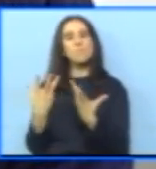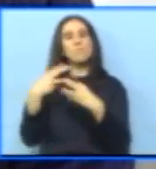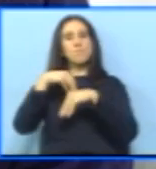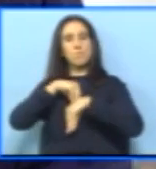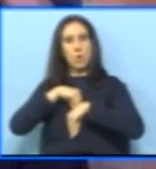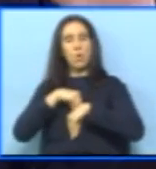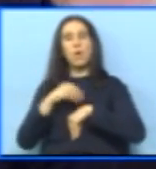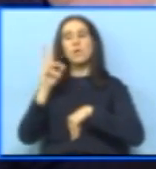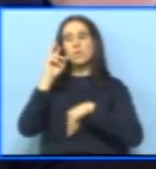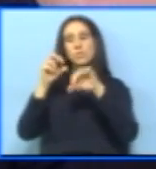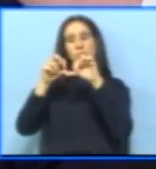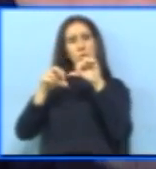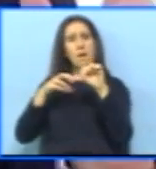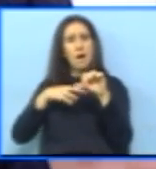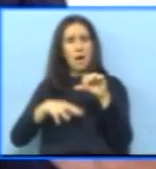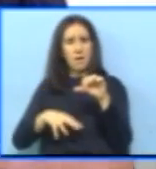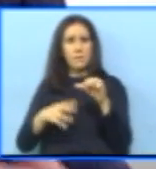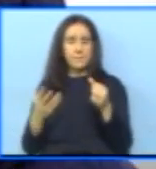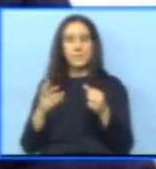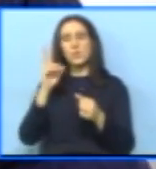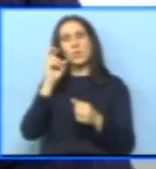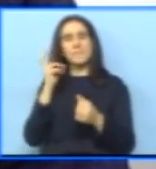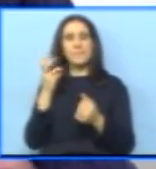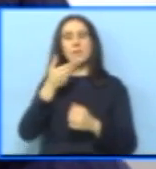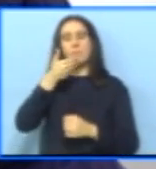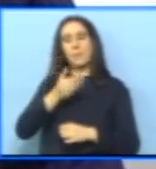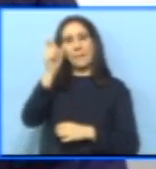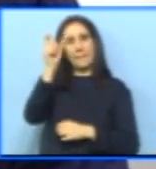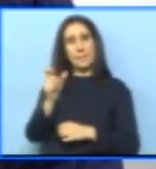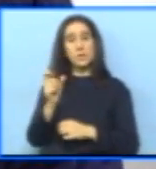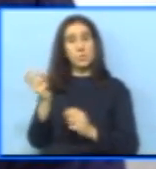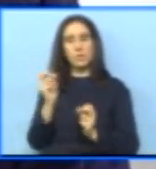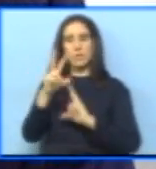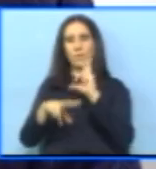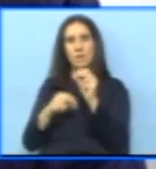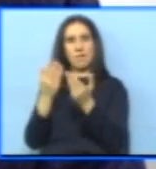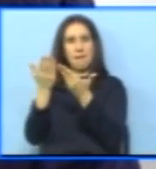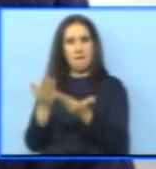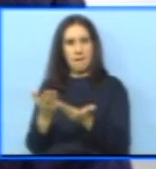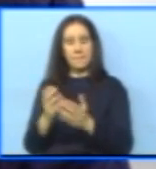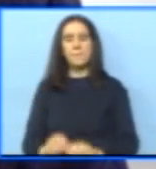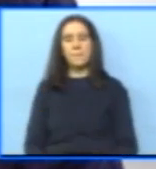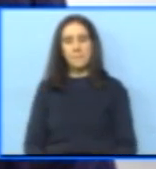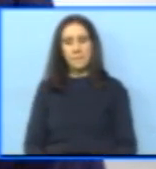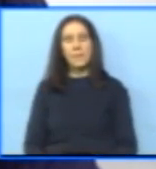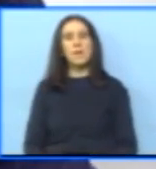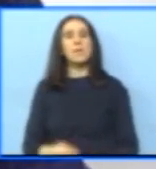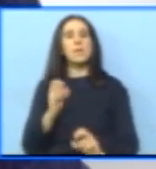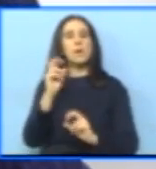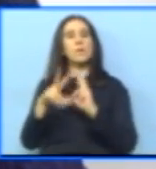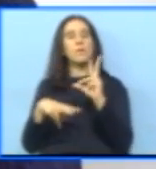querem escutar. Querem escutar este mestre na novidade que ele traz. E a novidade começa